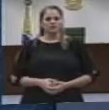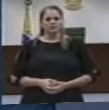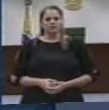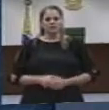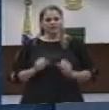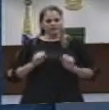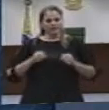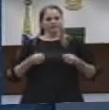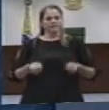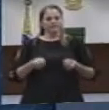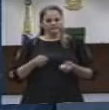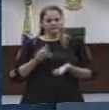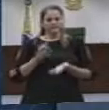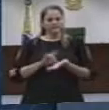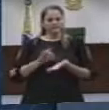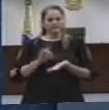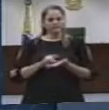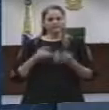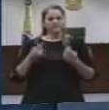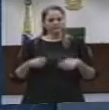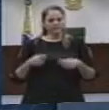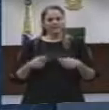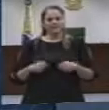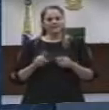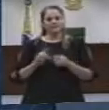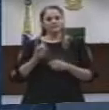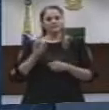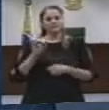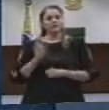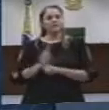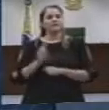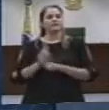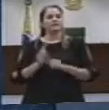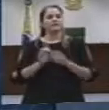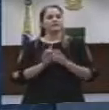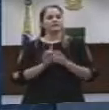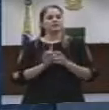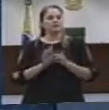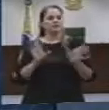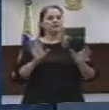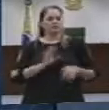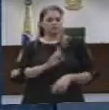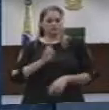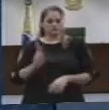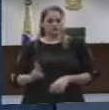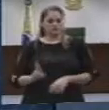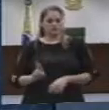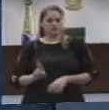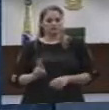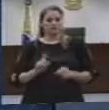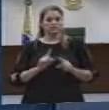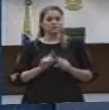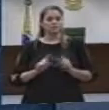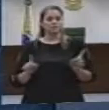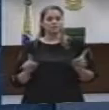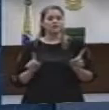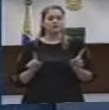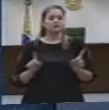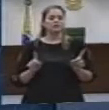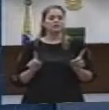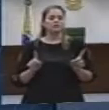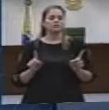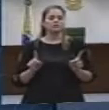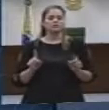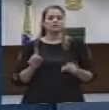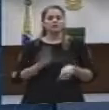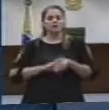liberdade religiosa entendo eu que ela se acentua como foi dita com a defesa da sociedade porque na